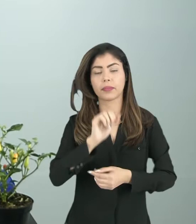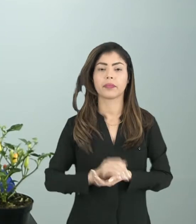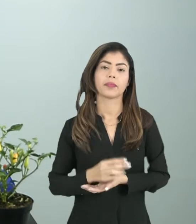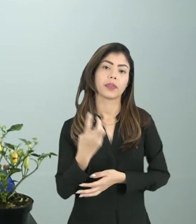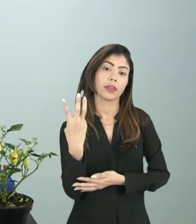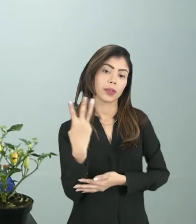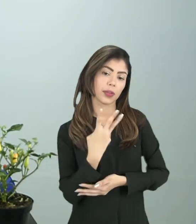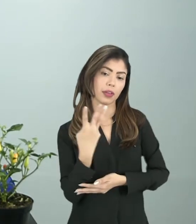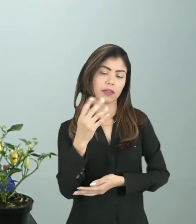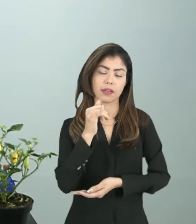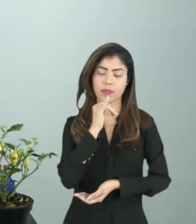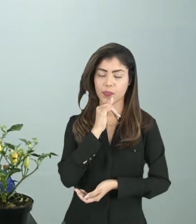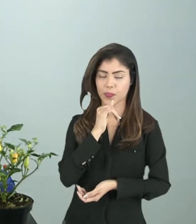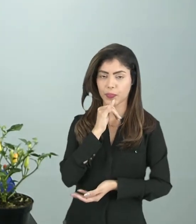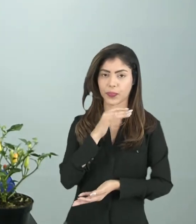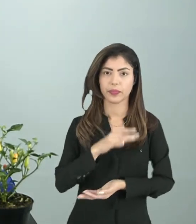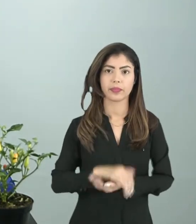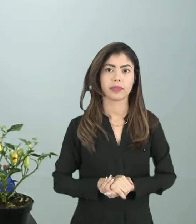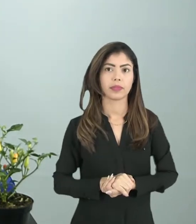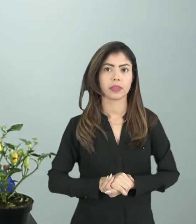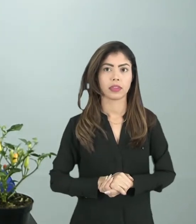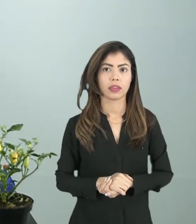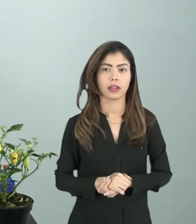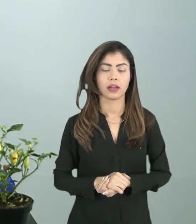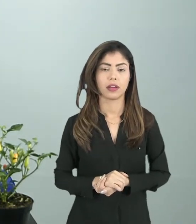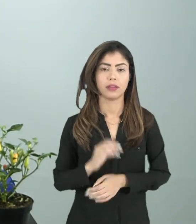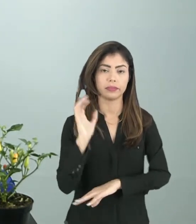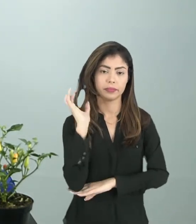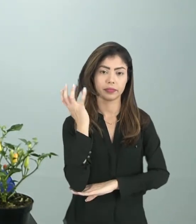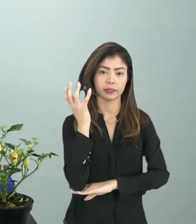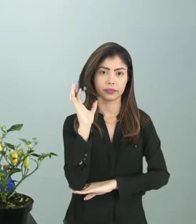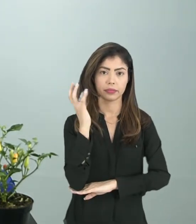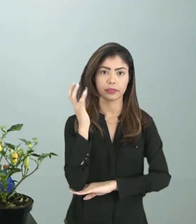três exemplos de plantas